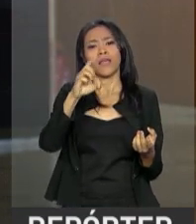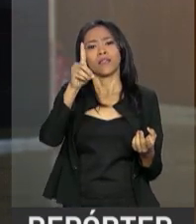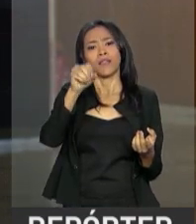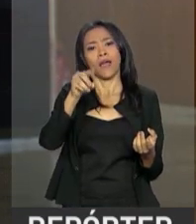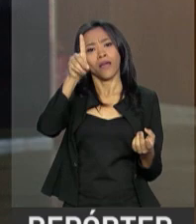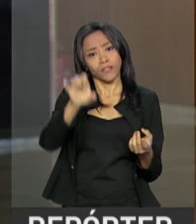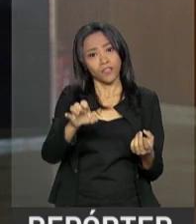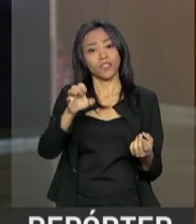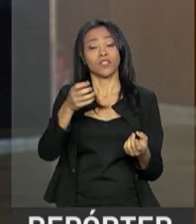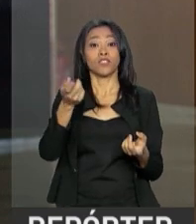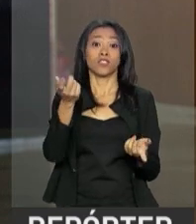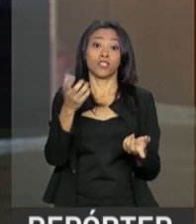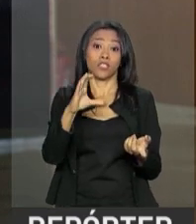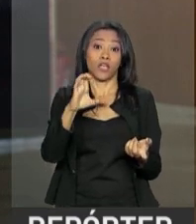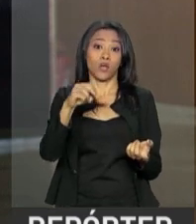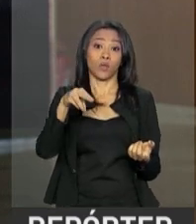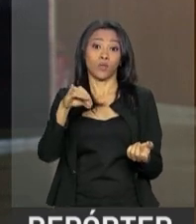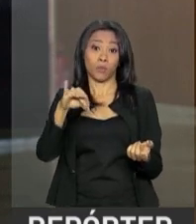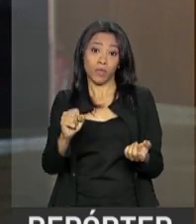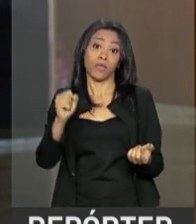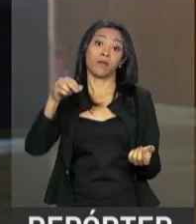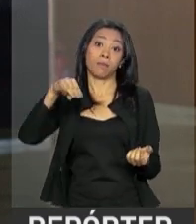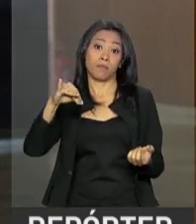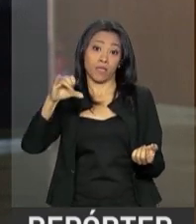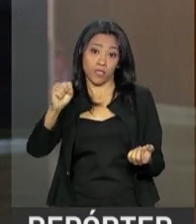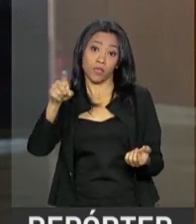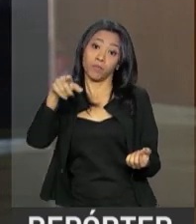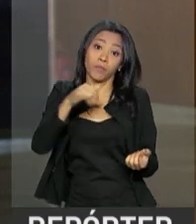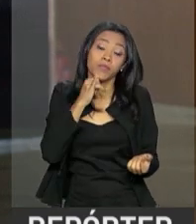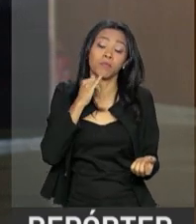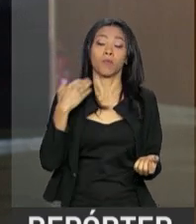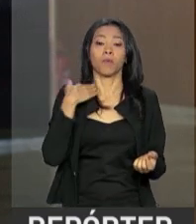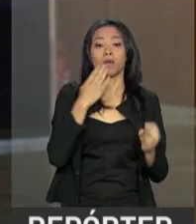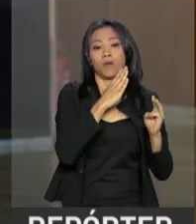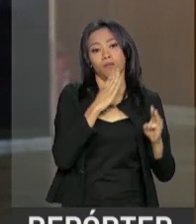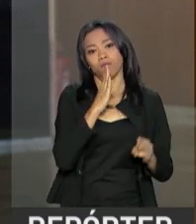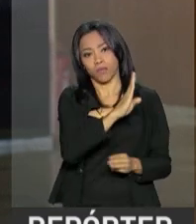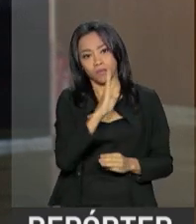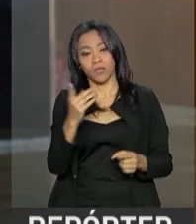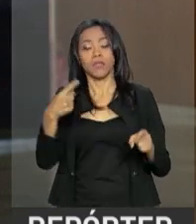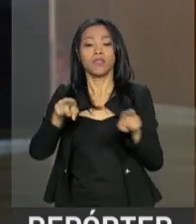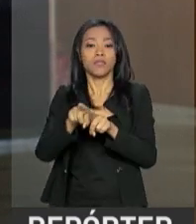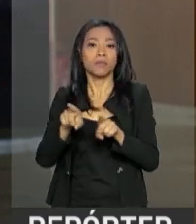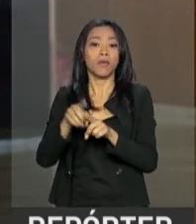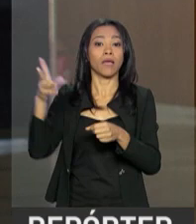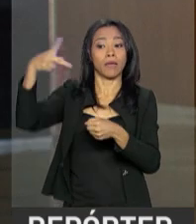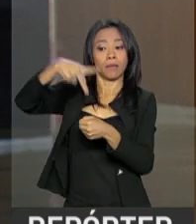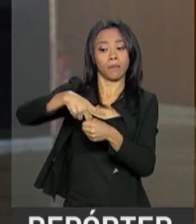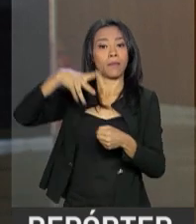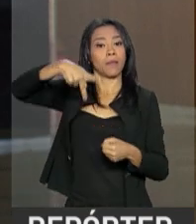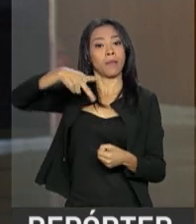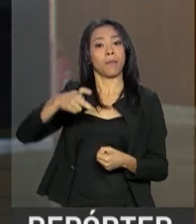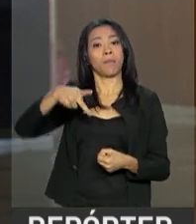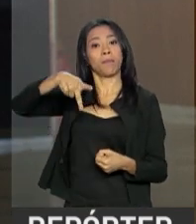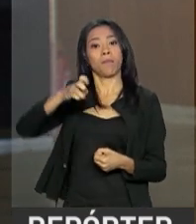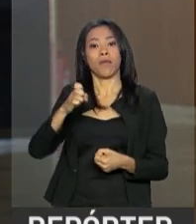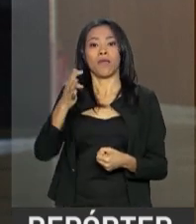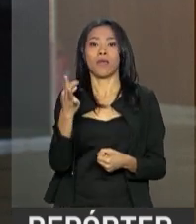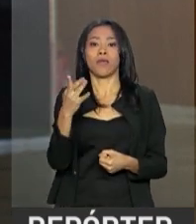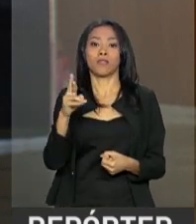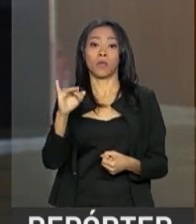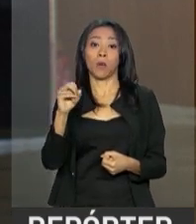petrobras eo banco do brasil poderão concorrer às vagas reservadas candidatos que se autodeclararem